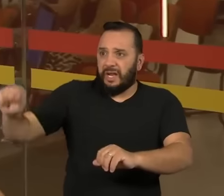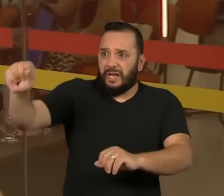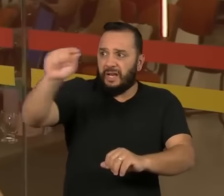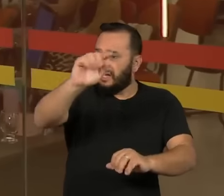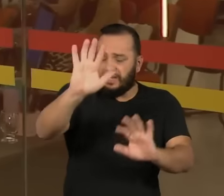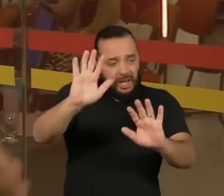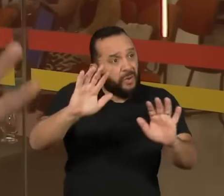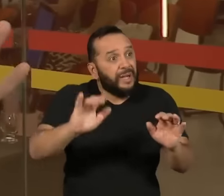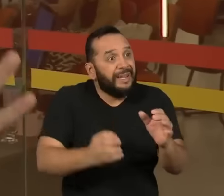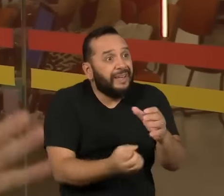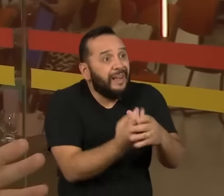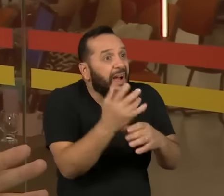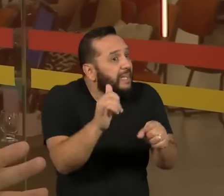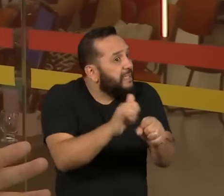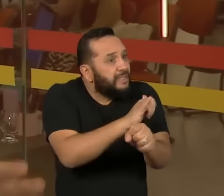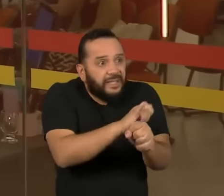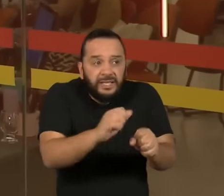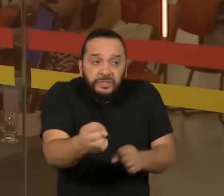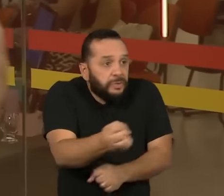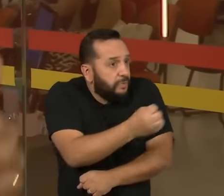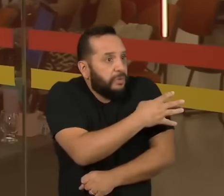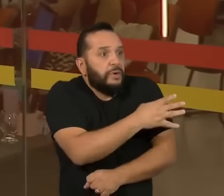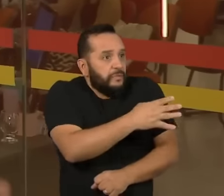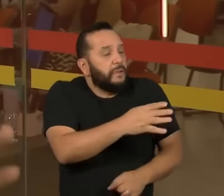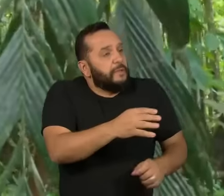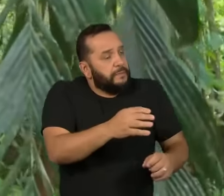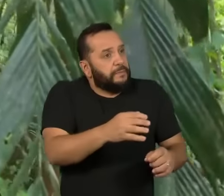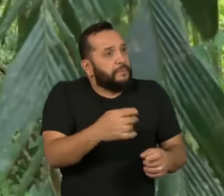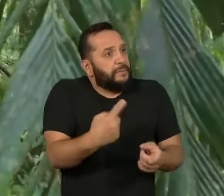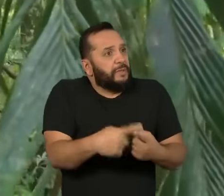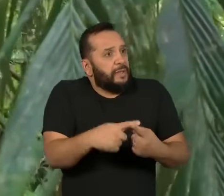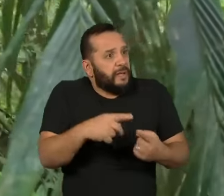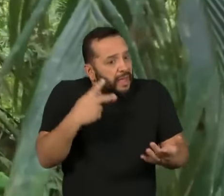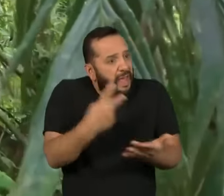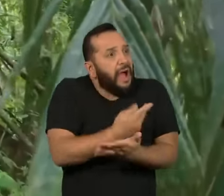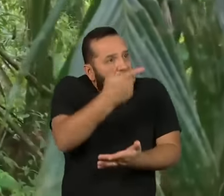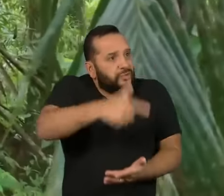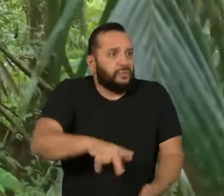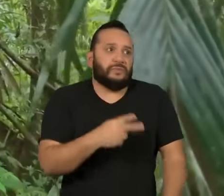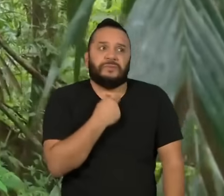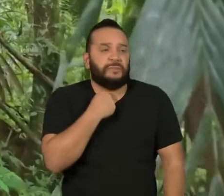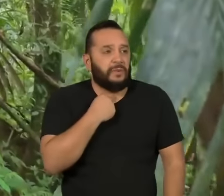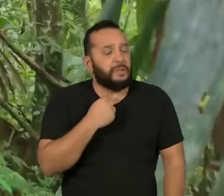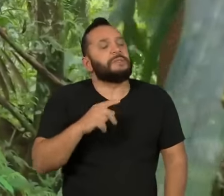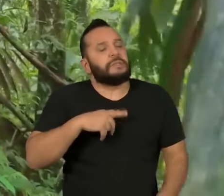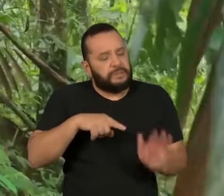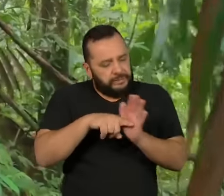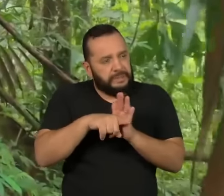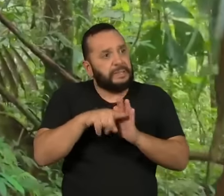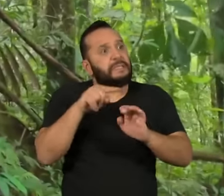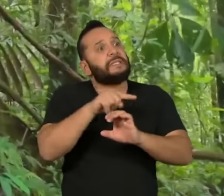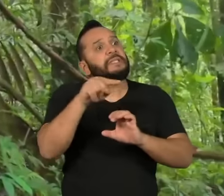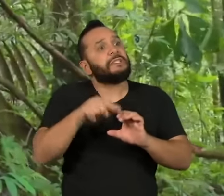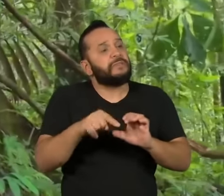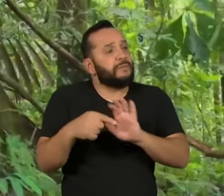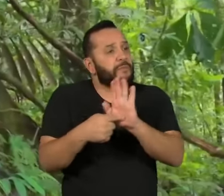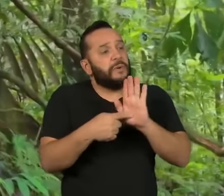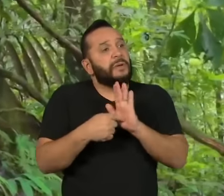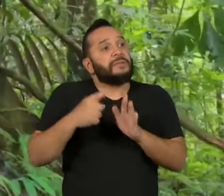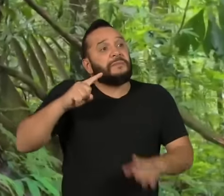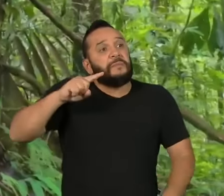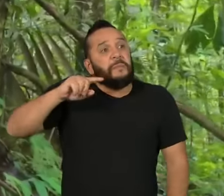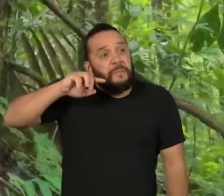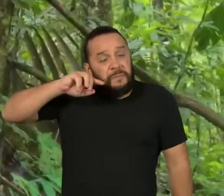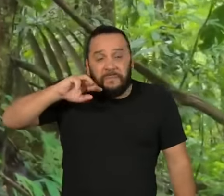estratégia nova com esses recursos naturais para que a gente não repita. A gente tem relatos, estudos científicos mostrando a presença de milhões de pessoas